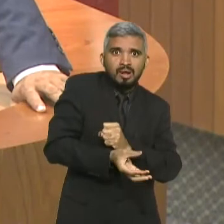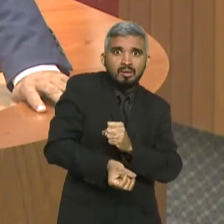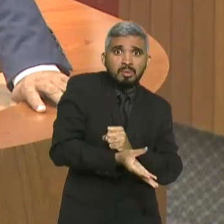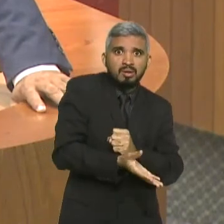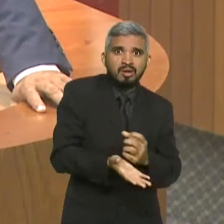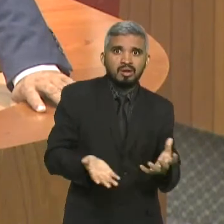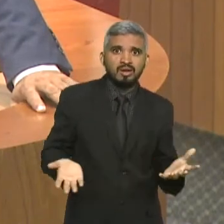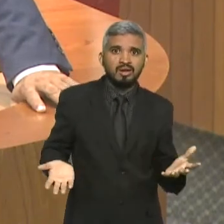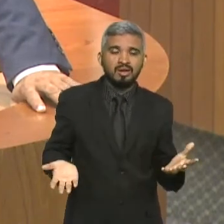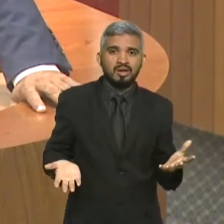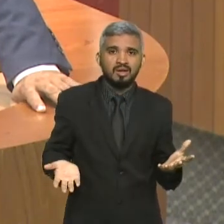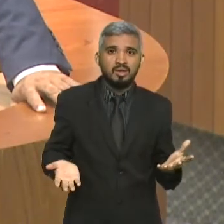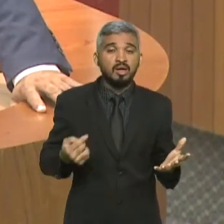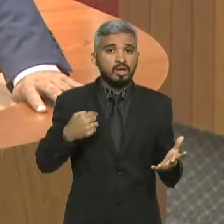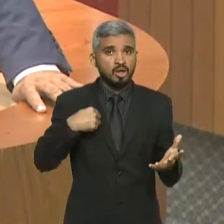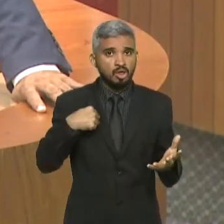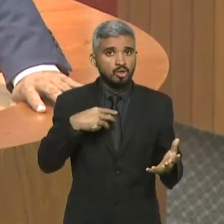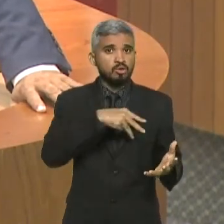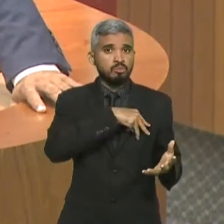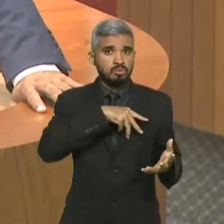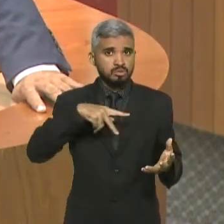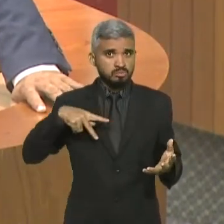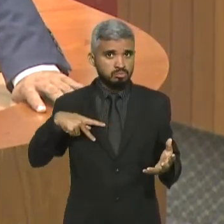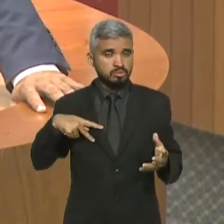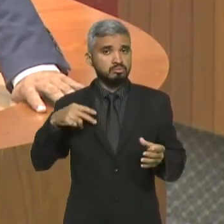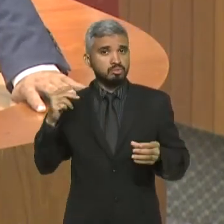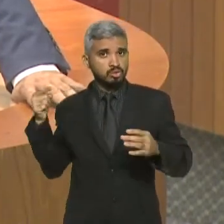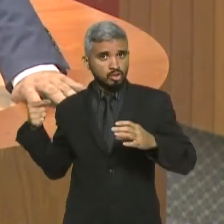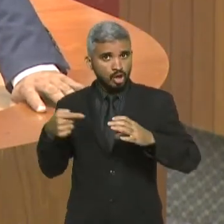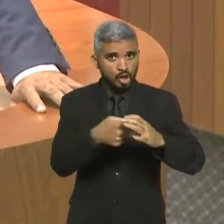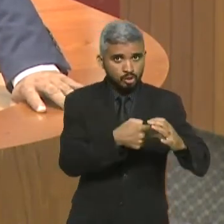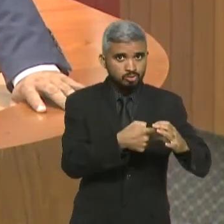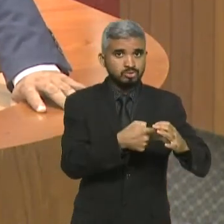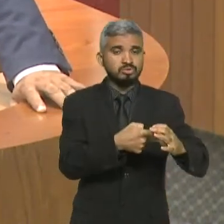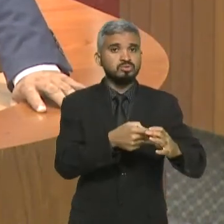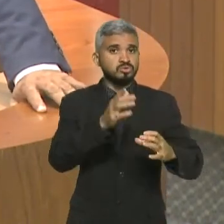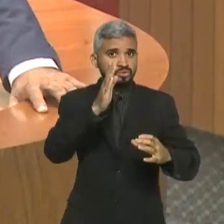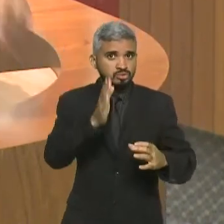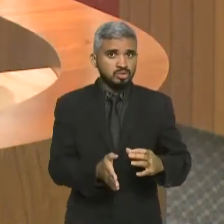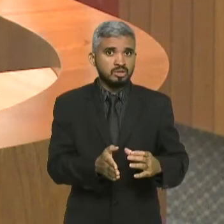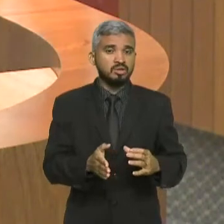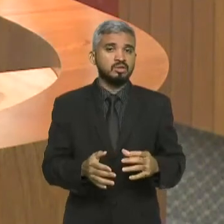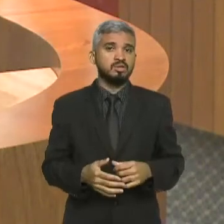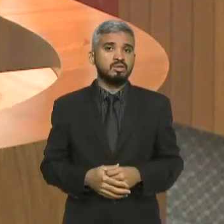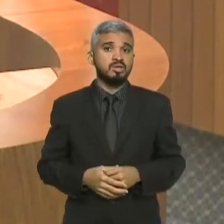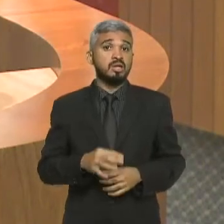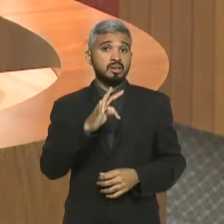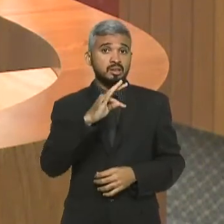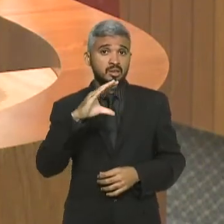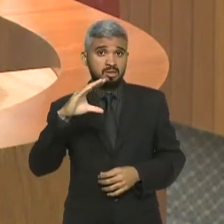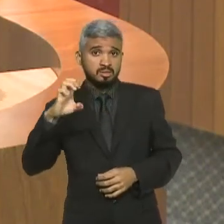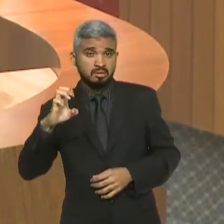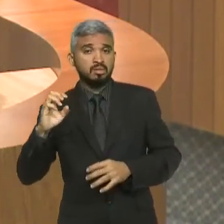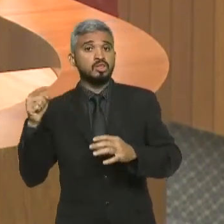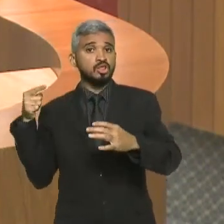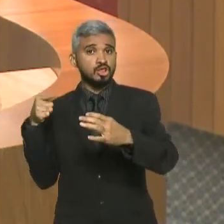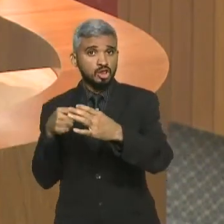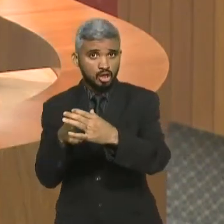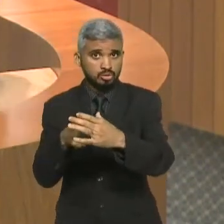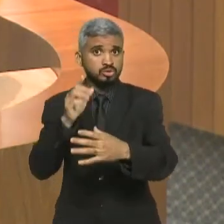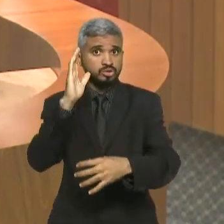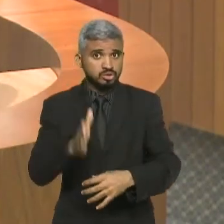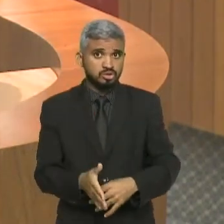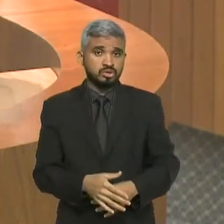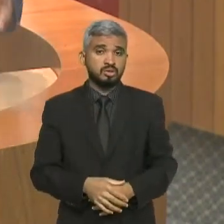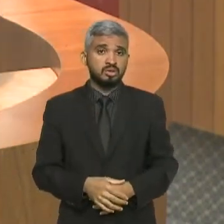Então, já fiz a denúncia ao Ministério Público, ao Tribunal de Contas. Na semana passada, eu cobrei informações do Ministério Público, quais foram os procedimentos